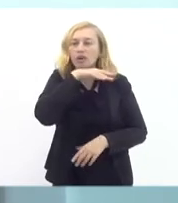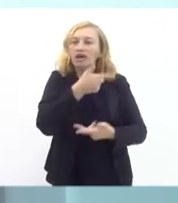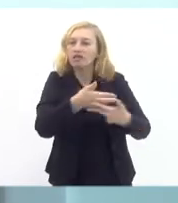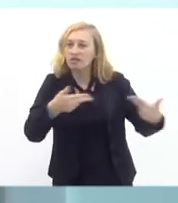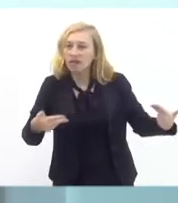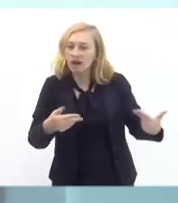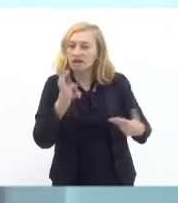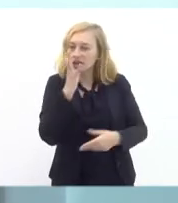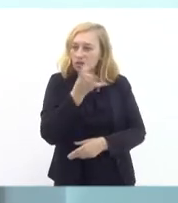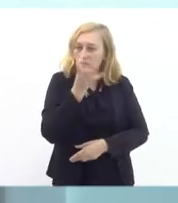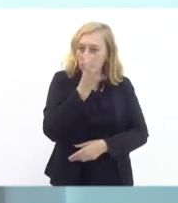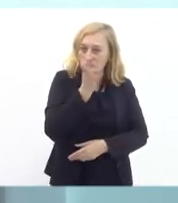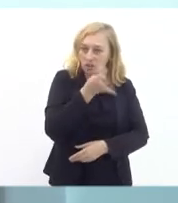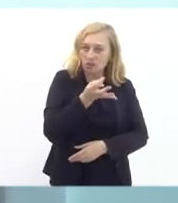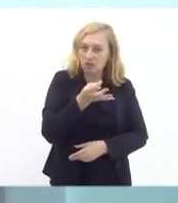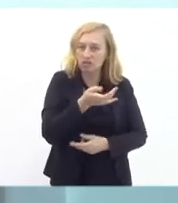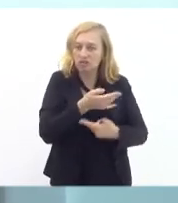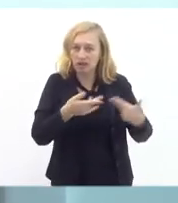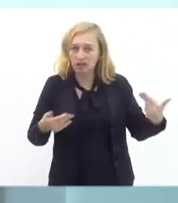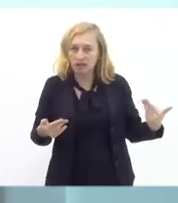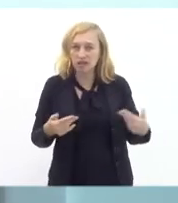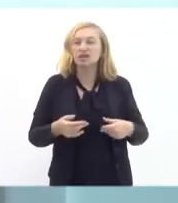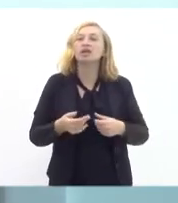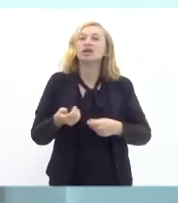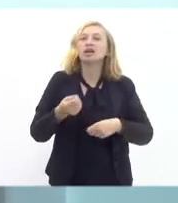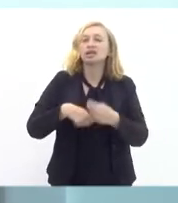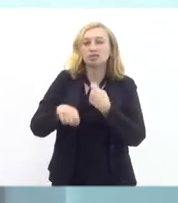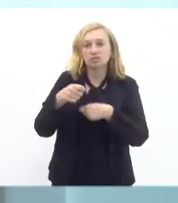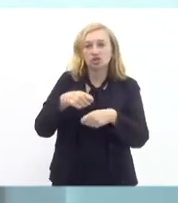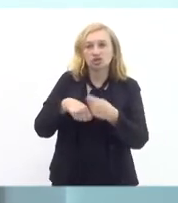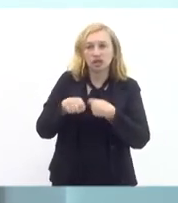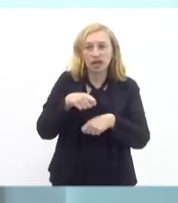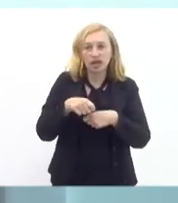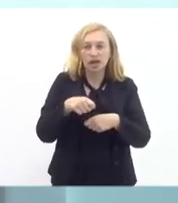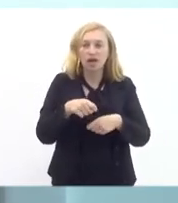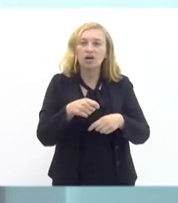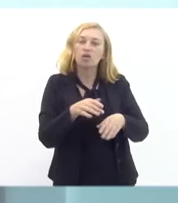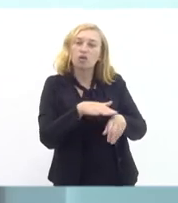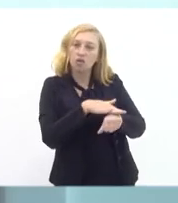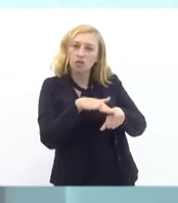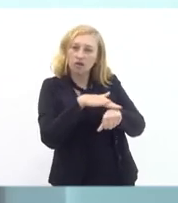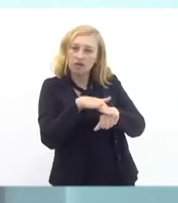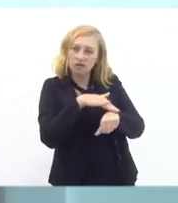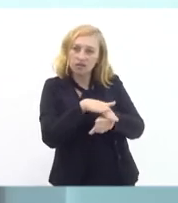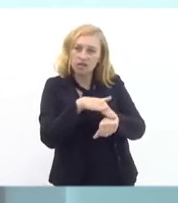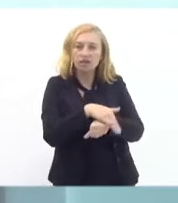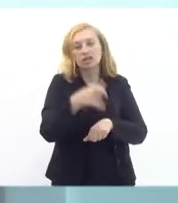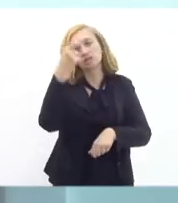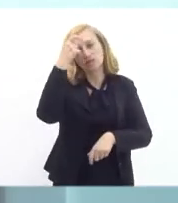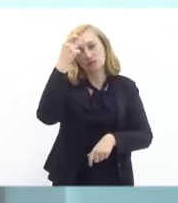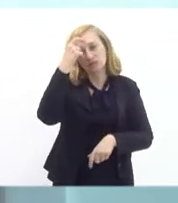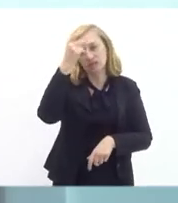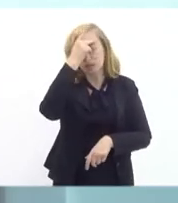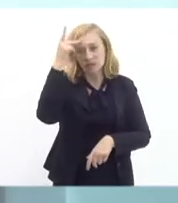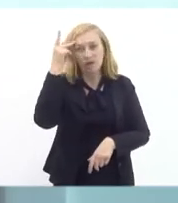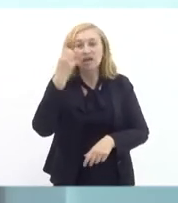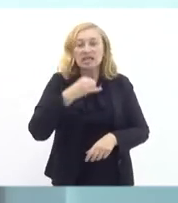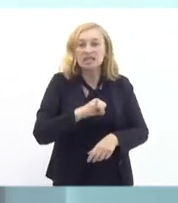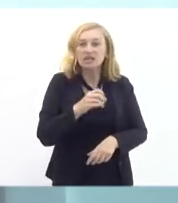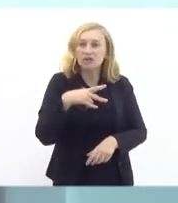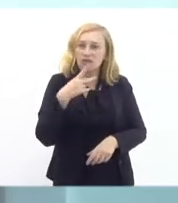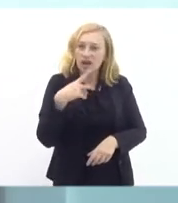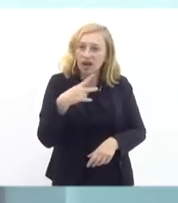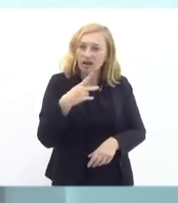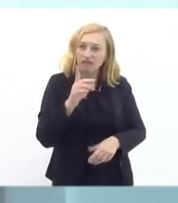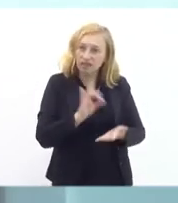dezenas de denúncias mensalmente e a gente tenta administrar lá de forma educativa, conversando, conscientizando as pessoas. Porque se você for levar realmente